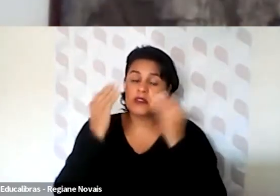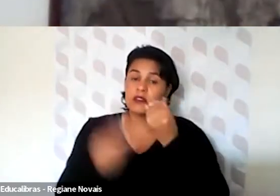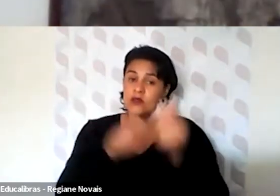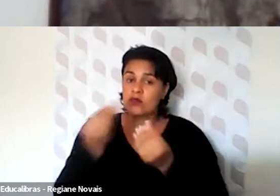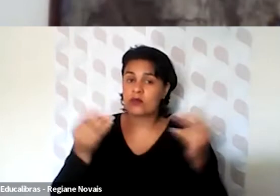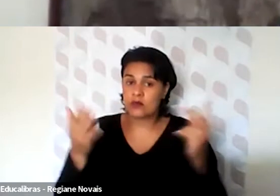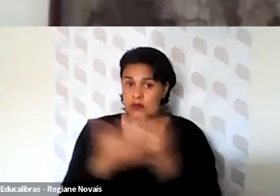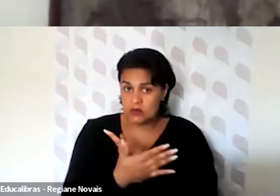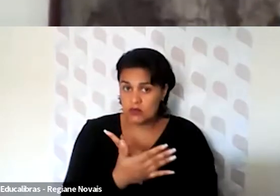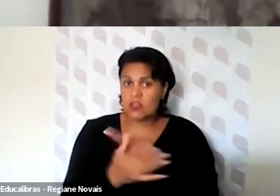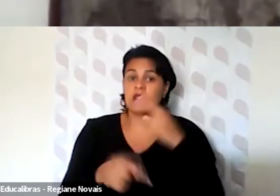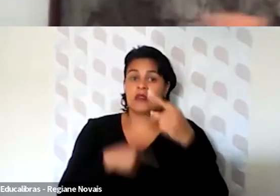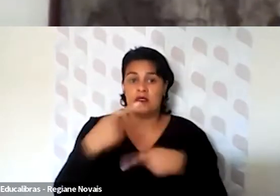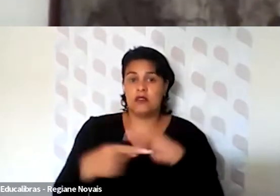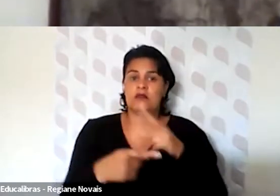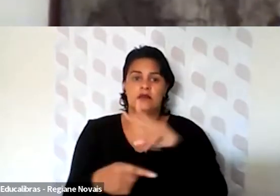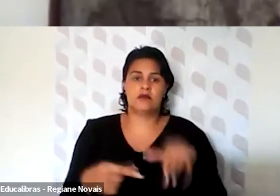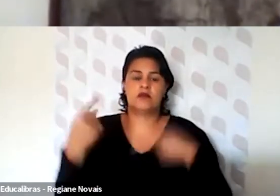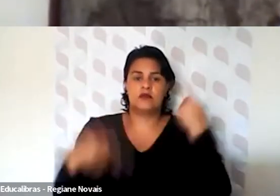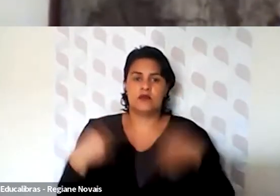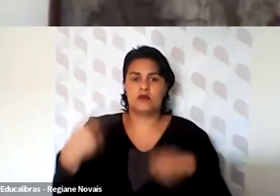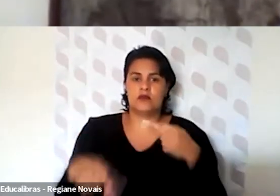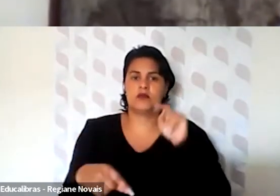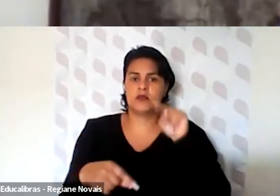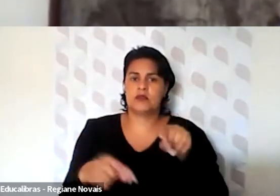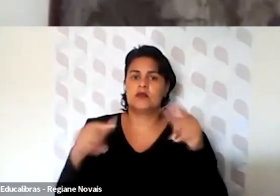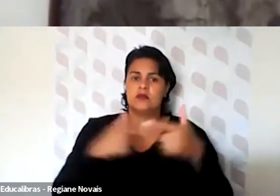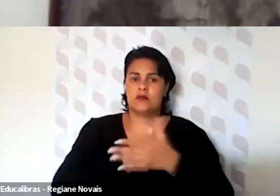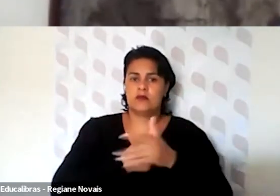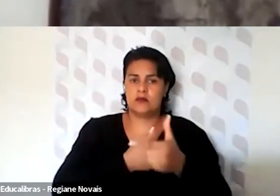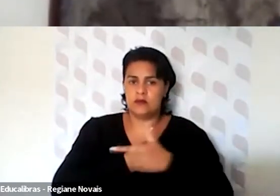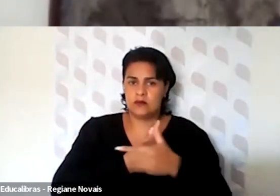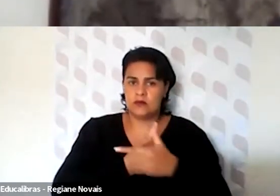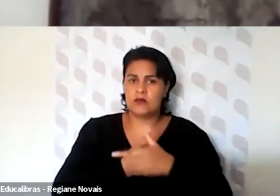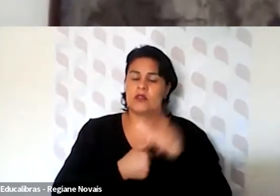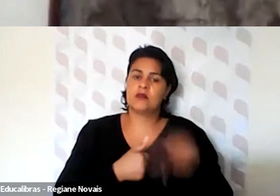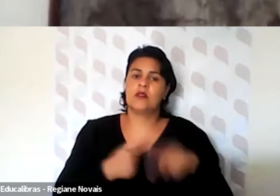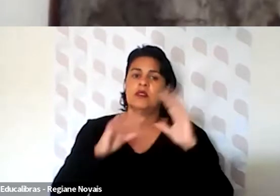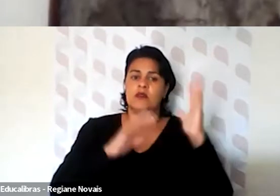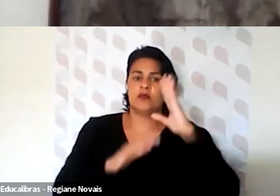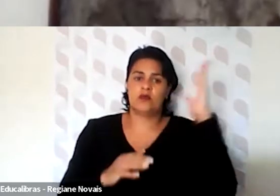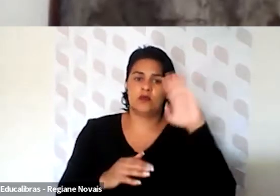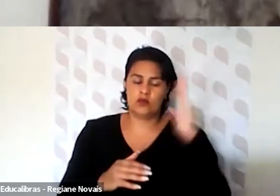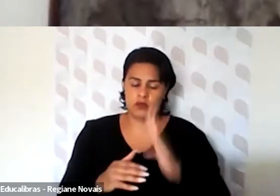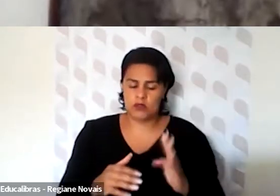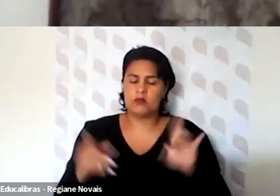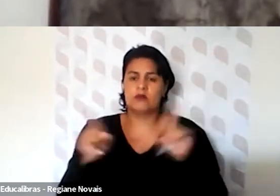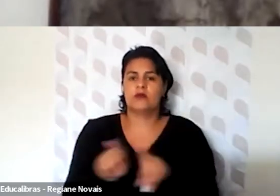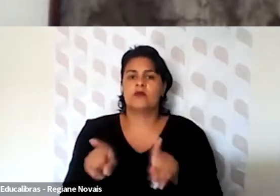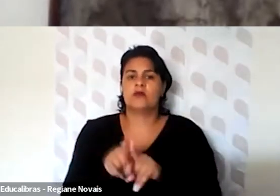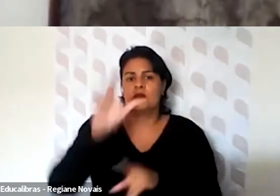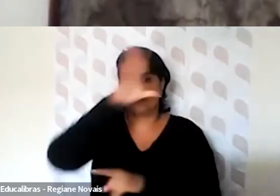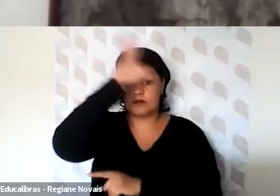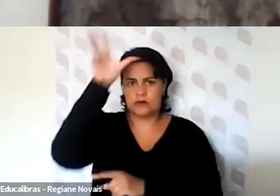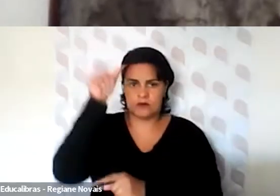poder discutir a questão climática e para poder discutir o papel do Brasil e o papel essencial da Amazônia. Eu costumo sempre dizer que o